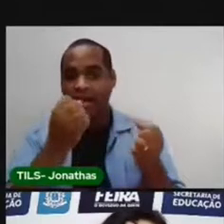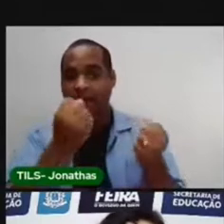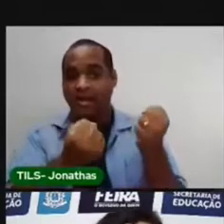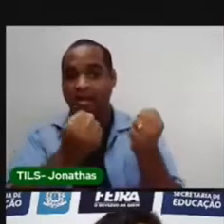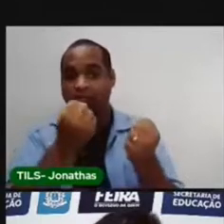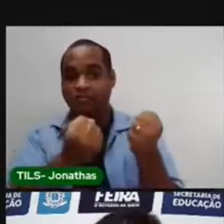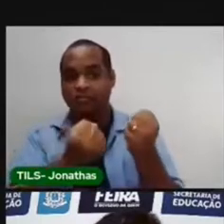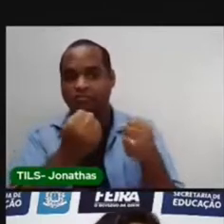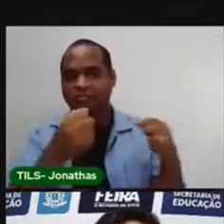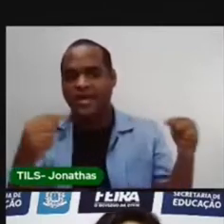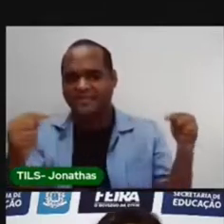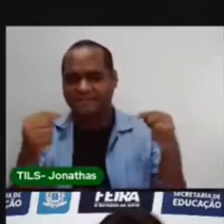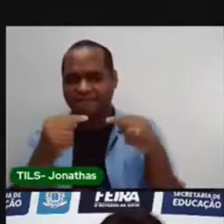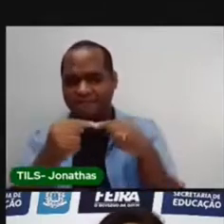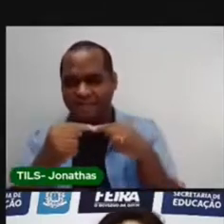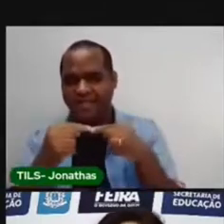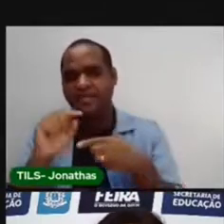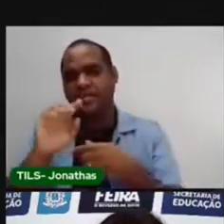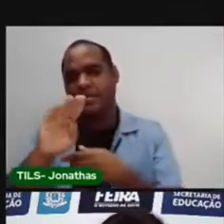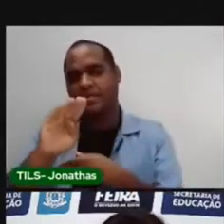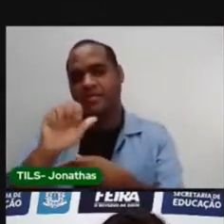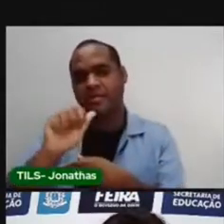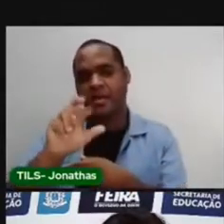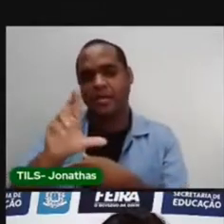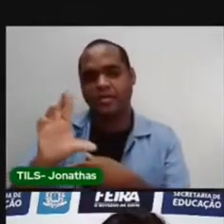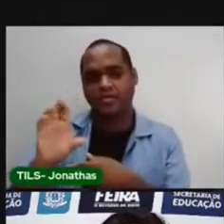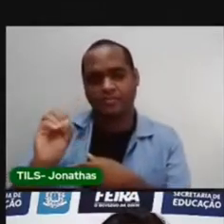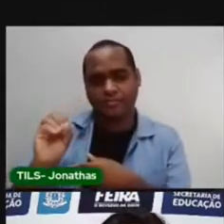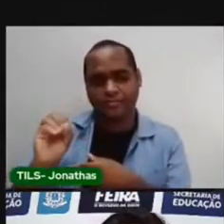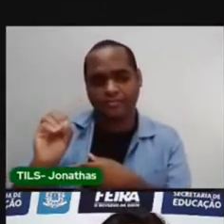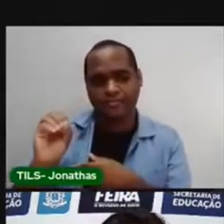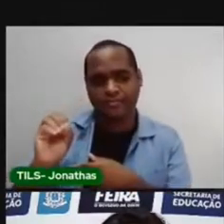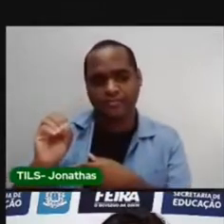Carro. Carro rima com barro?